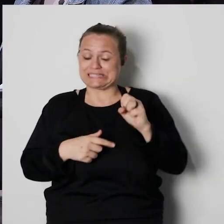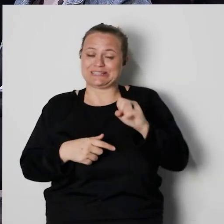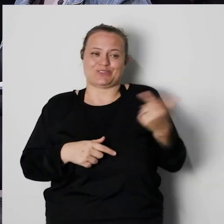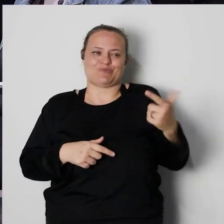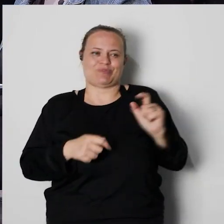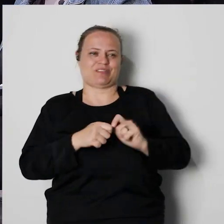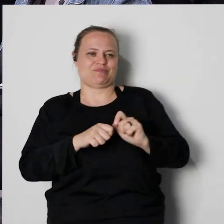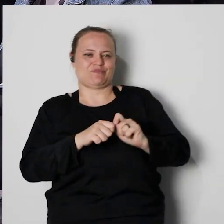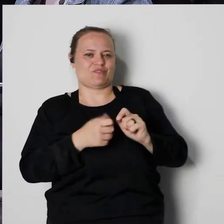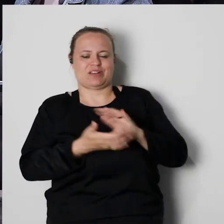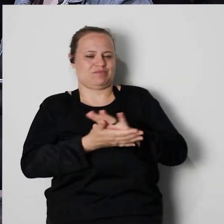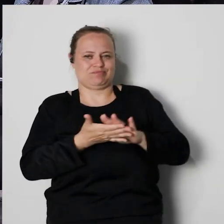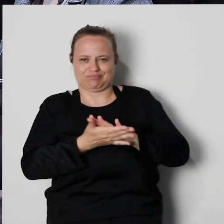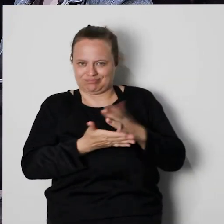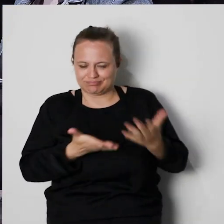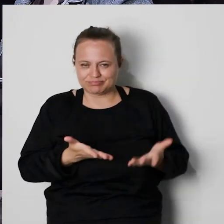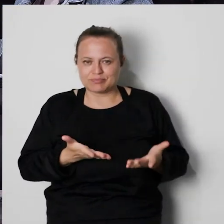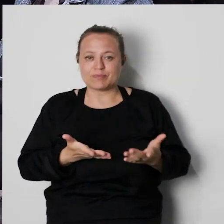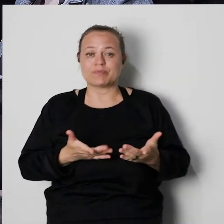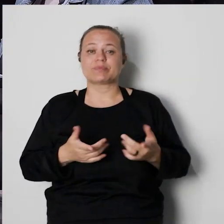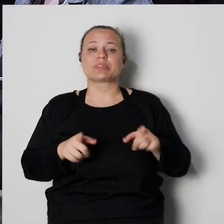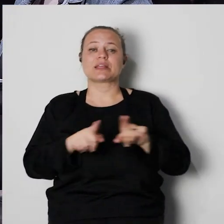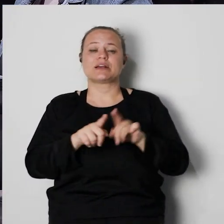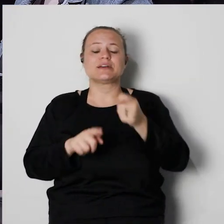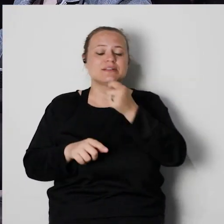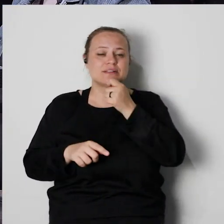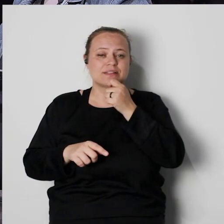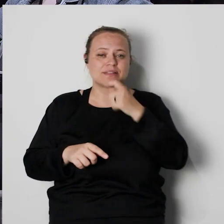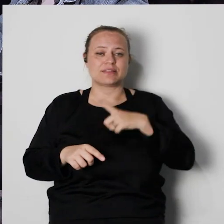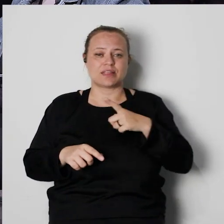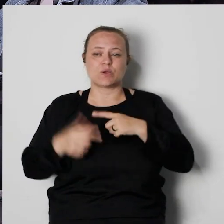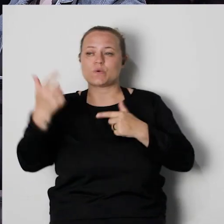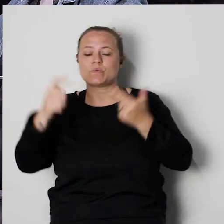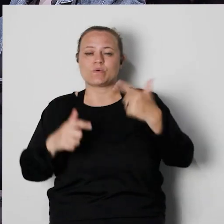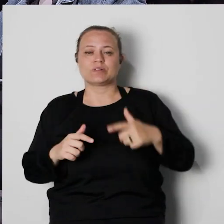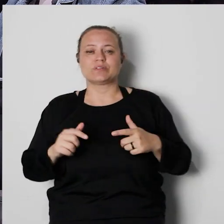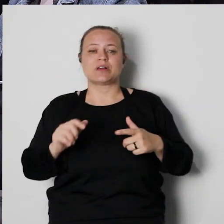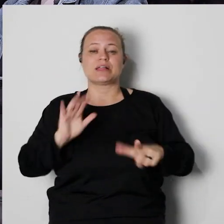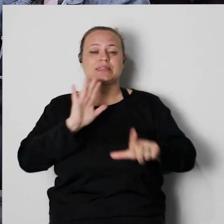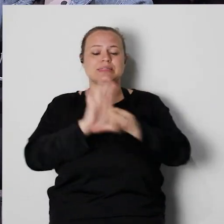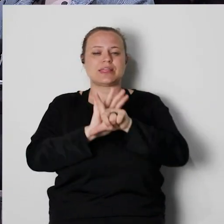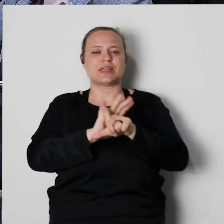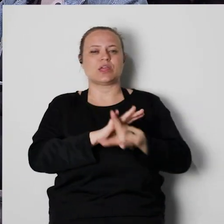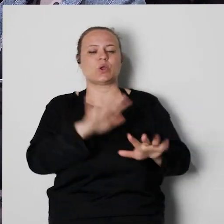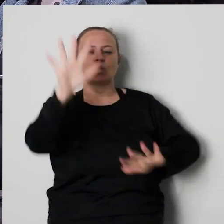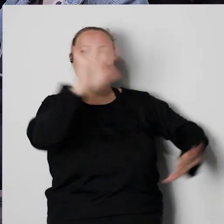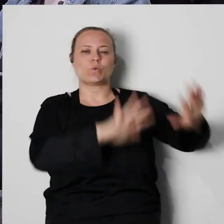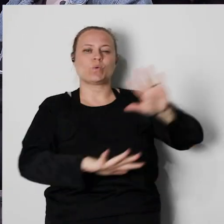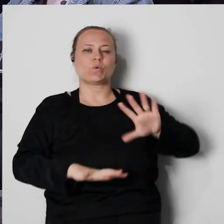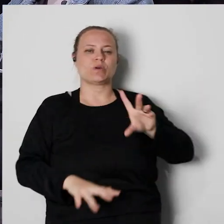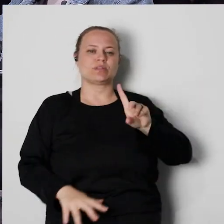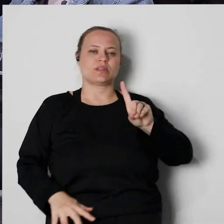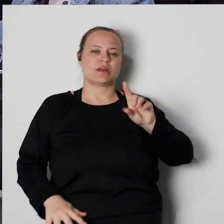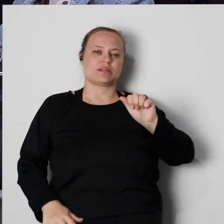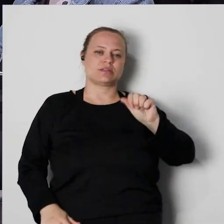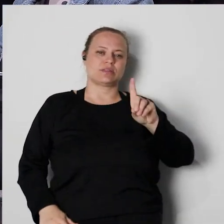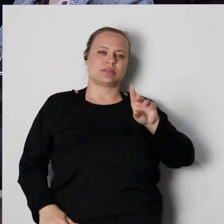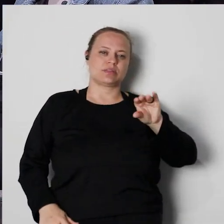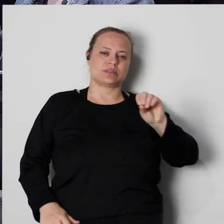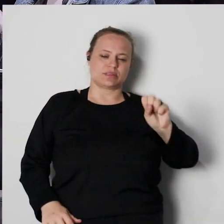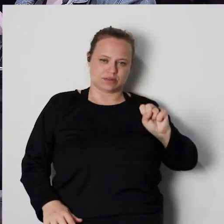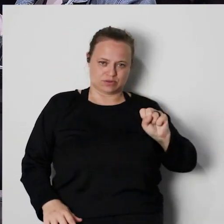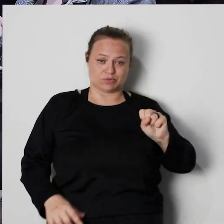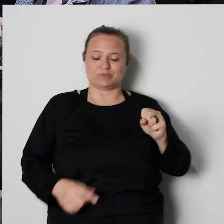diversas plataformas que foram surgindo, são plataformas que precisam continuamente de um fomento até para elas conseguirem fazer esse trabalho, senão não